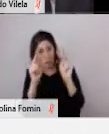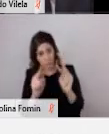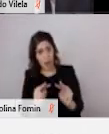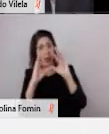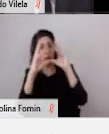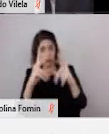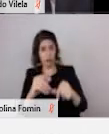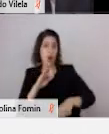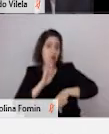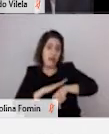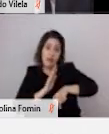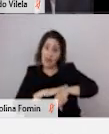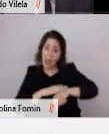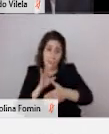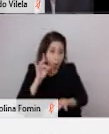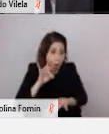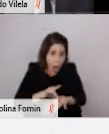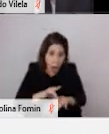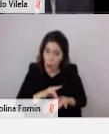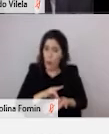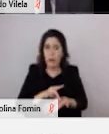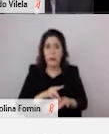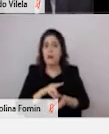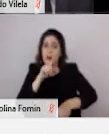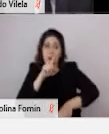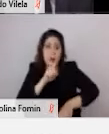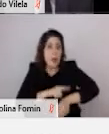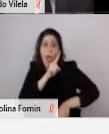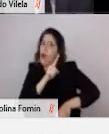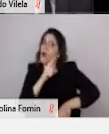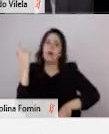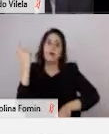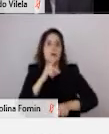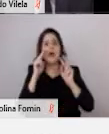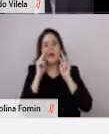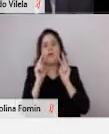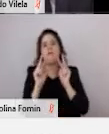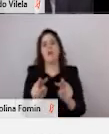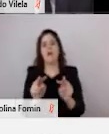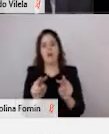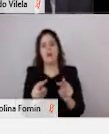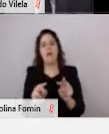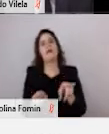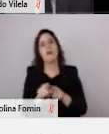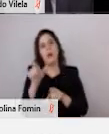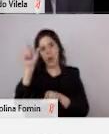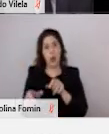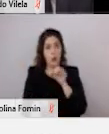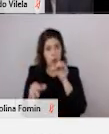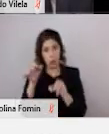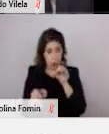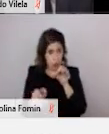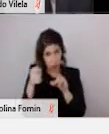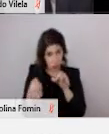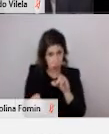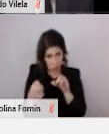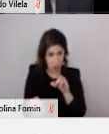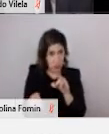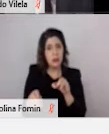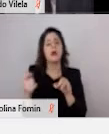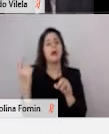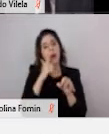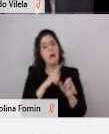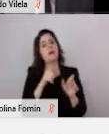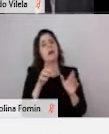pelo juiz em cada comarca. É um convênio também como trazido junto ao Conselho Nacional de Justiça e com o apoio